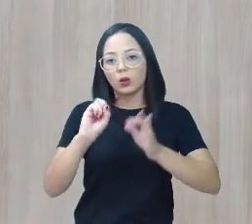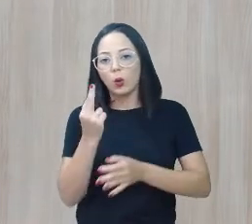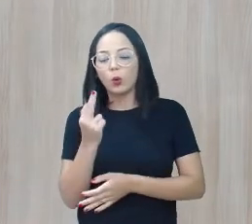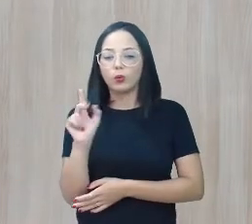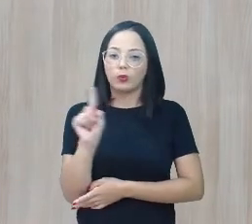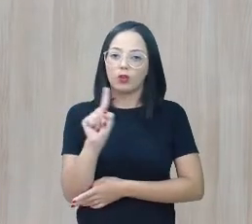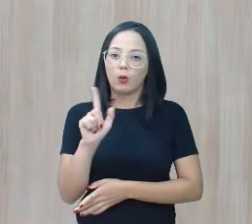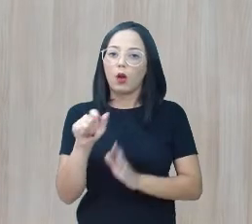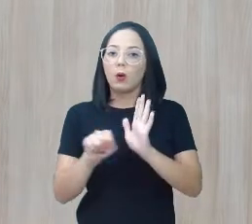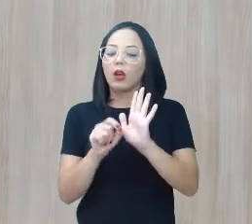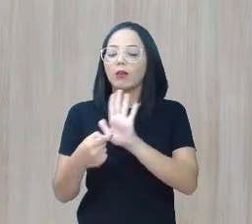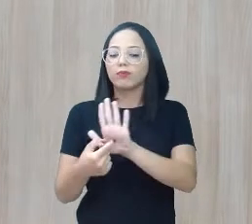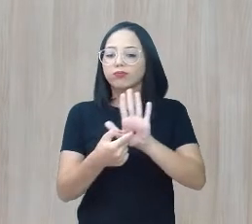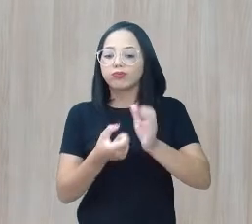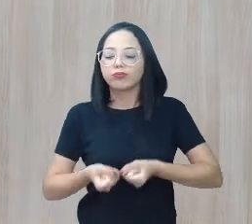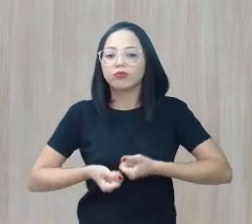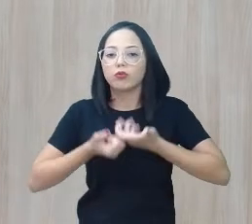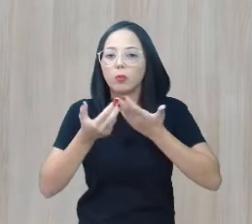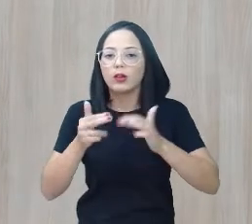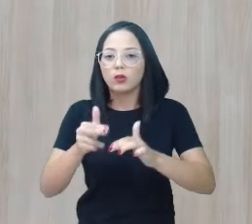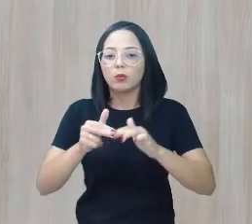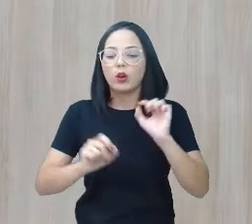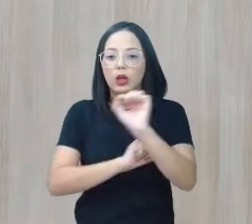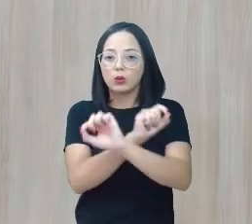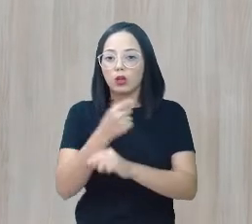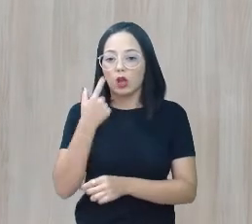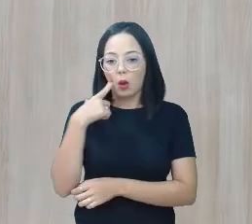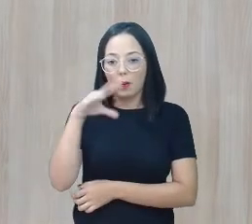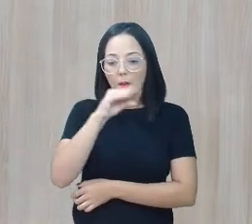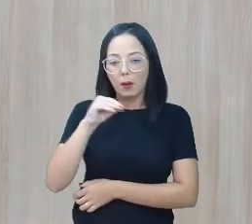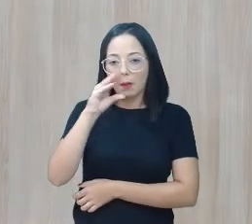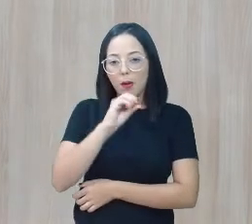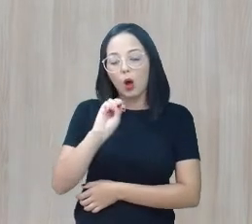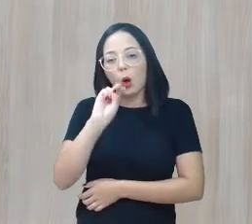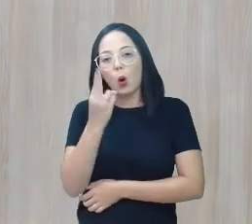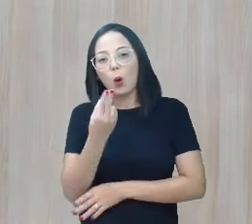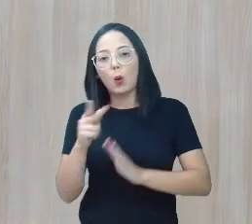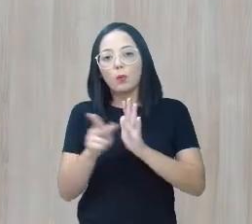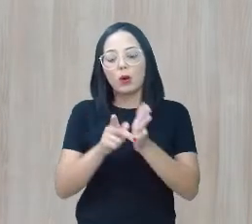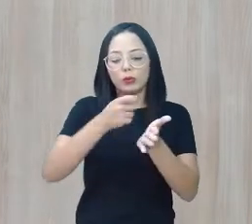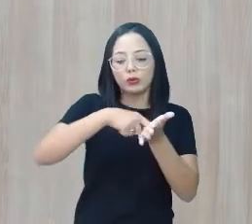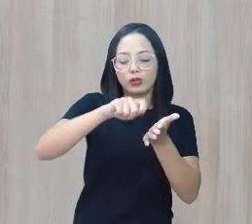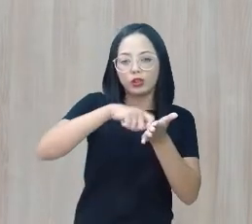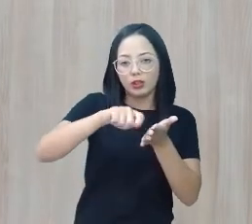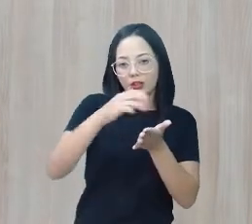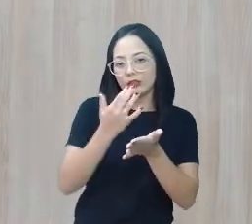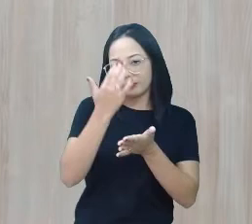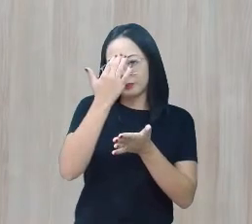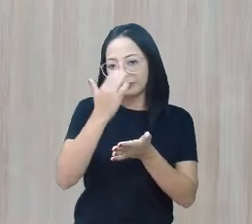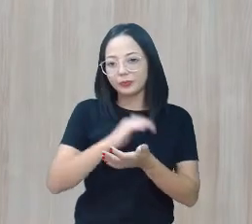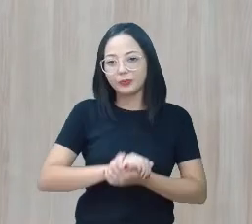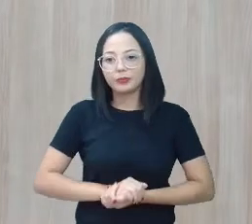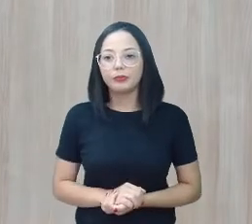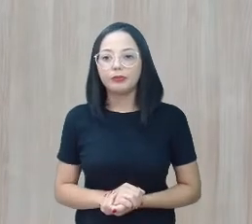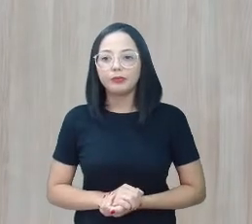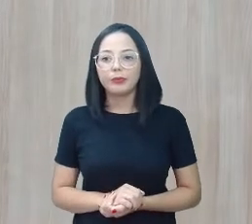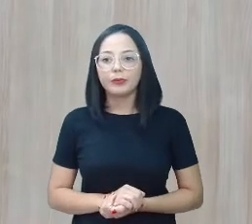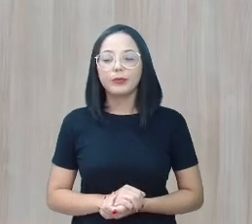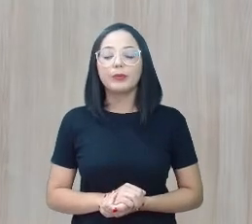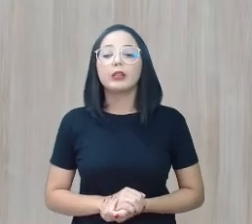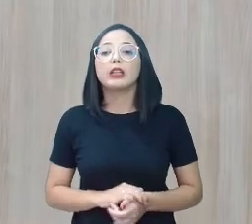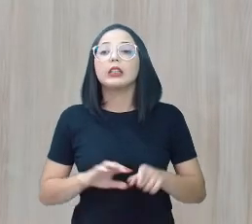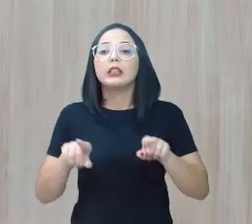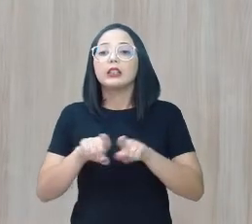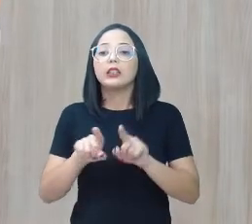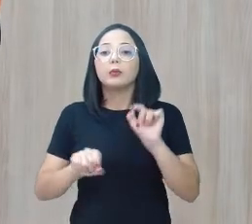não, isso é expresso através da nossa fala ou da nossa escrita pessoal. E o